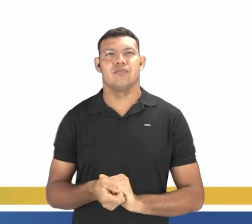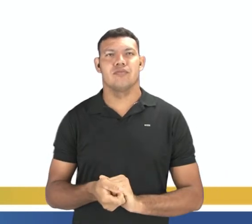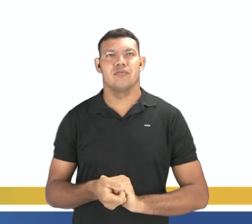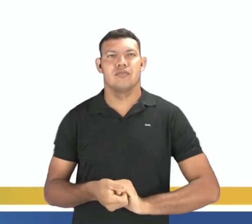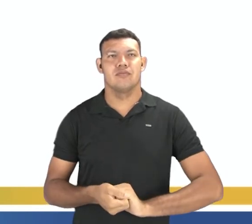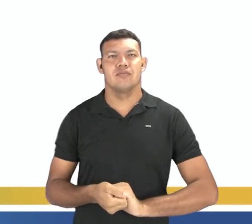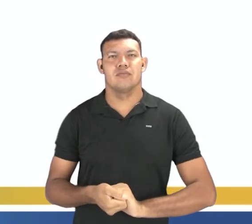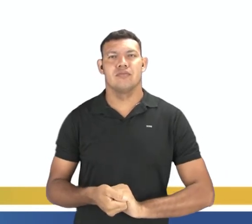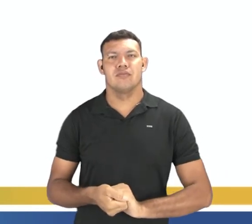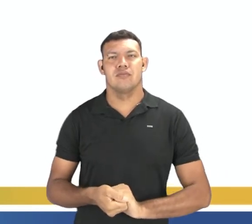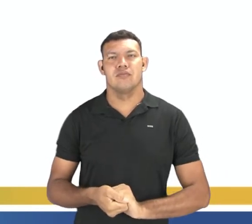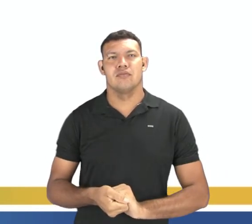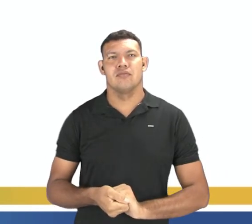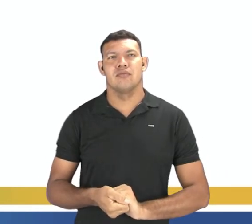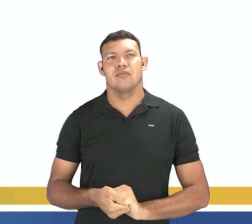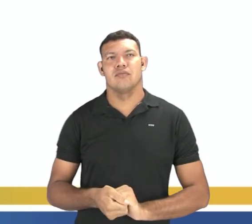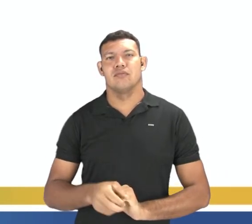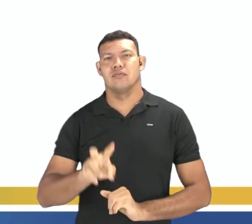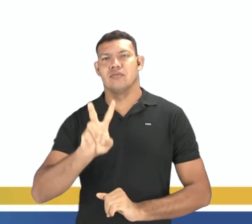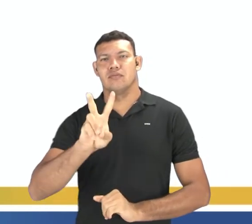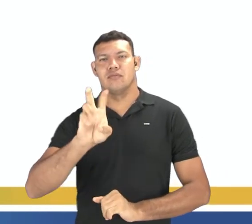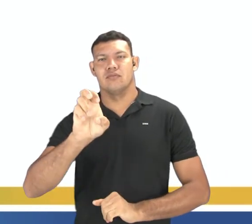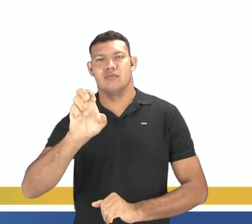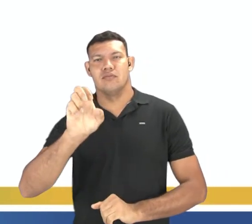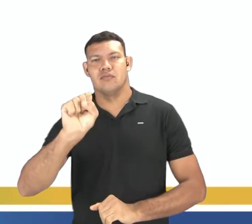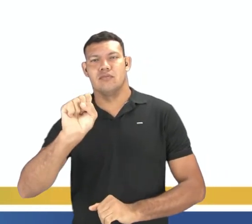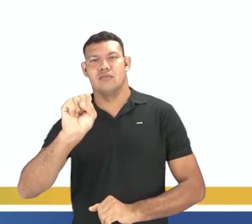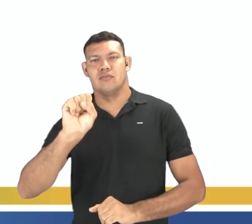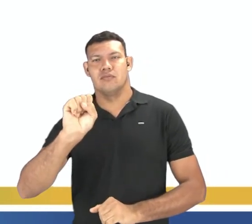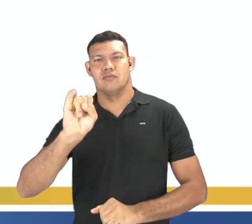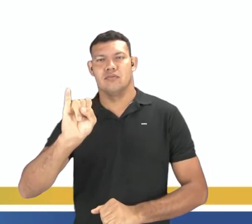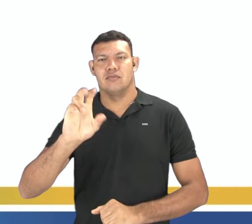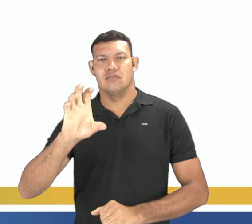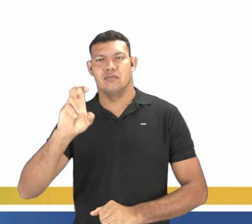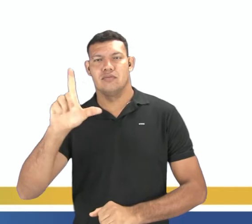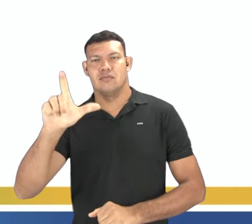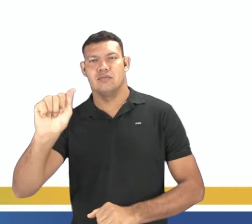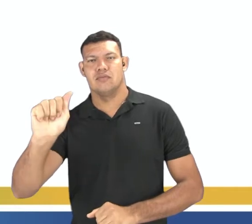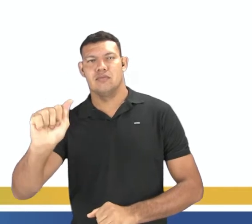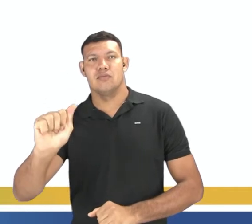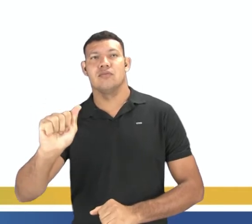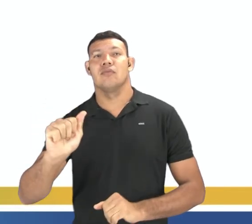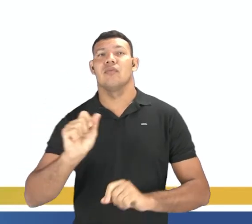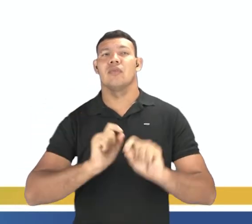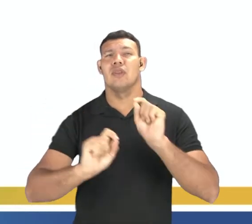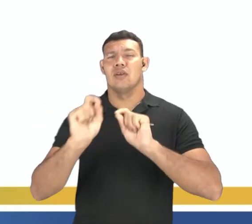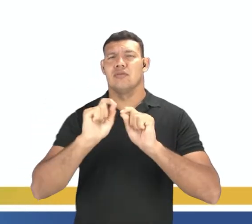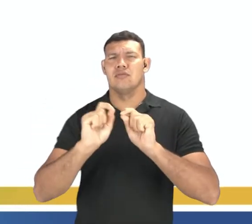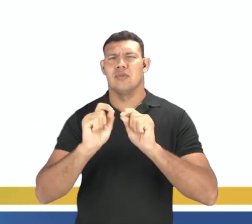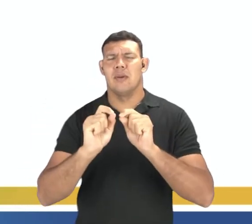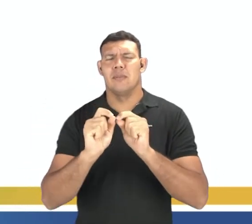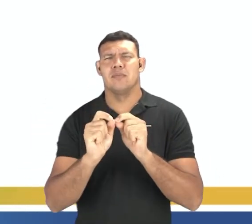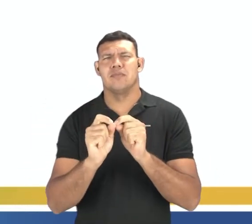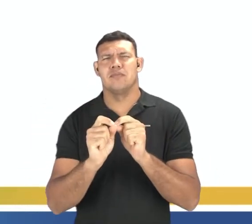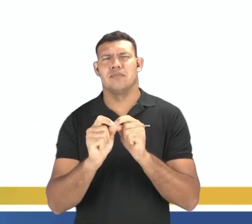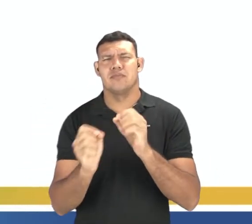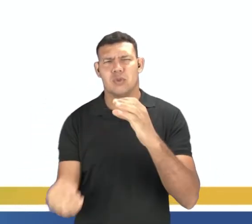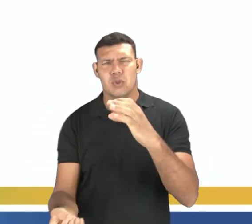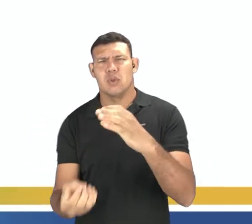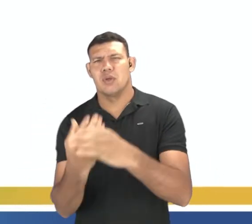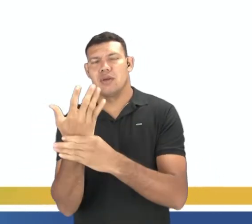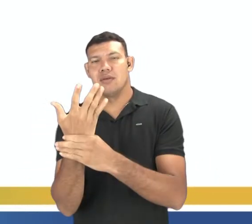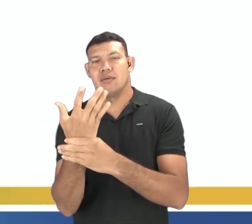Vesícula vitelina ou saco vitelino. Então, eles são semelhantes a uma bolsa e é originada